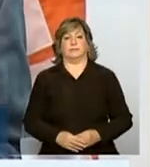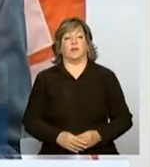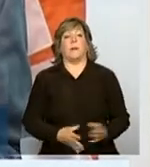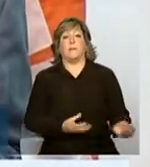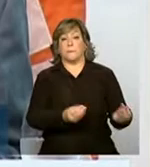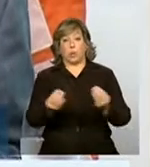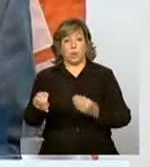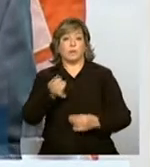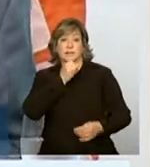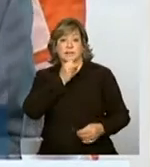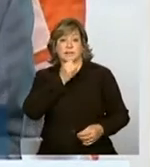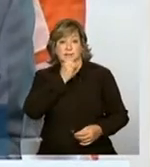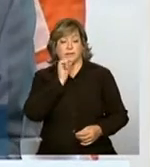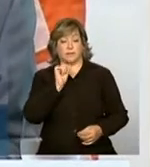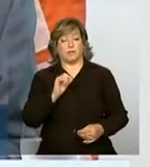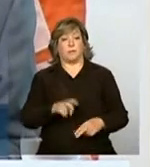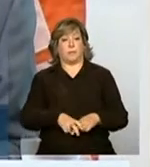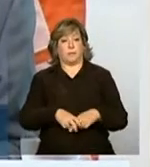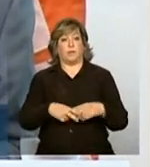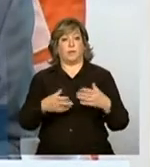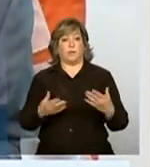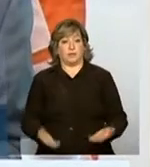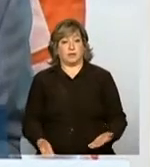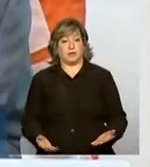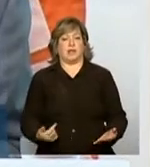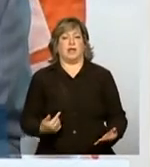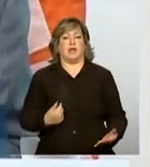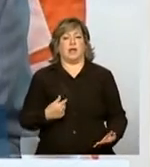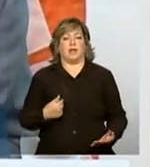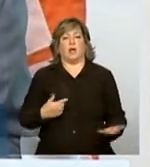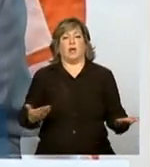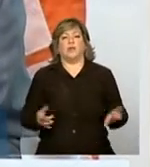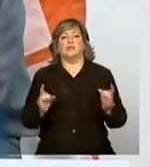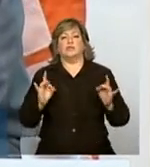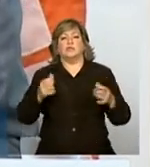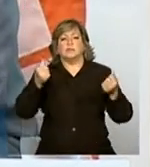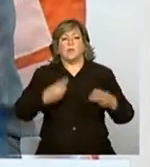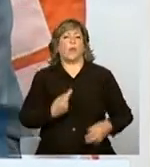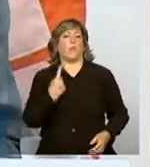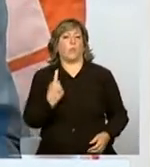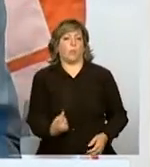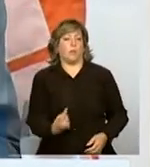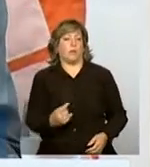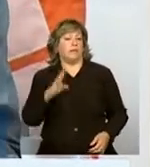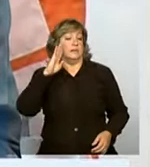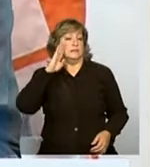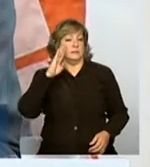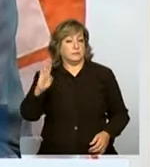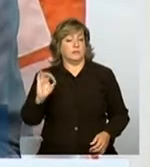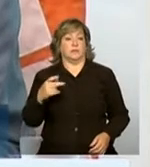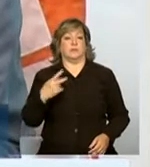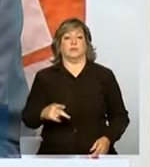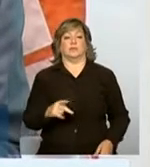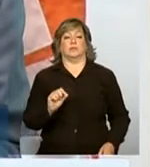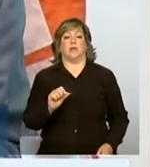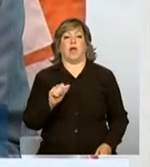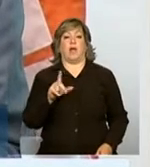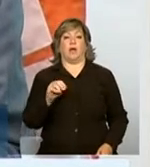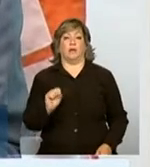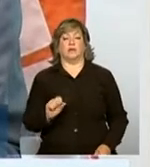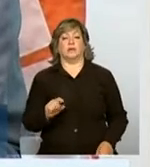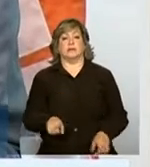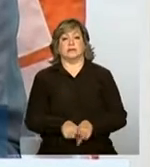os exemplos, por isso mesmo limito-me a citar apenas um, emblemático por seus objetivos